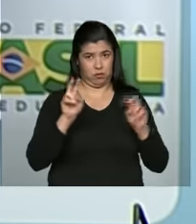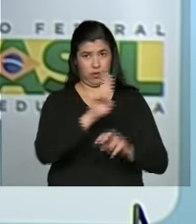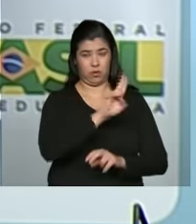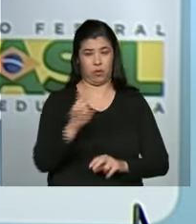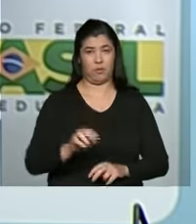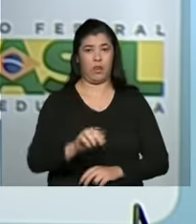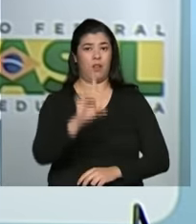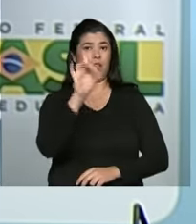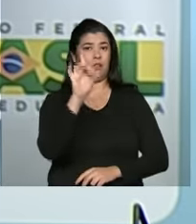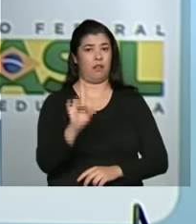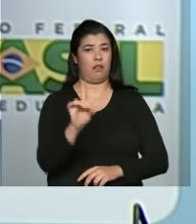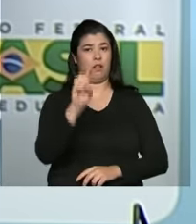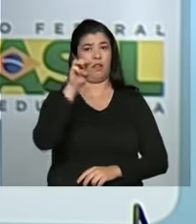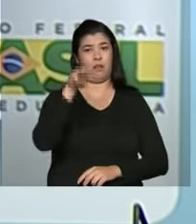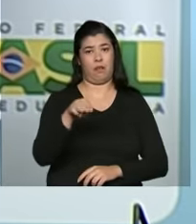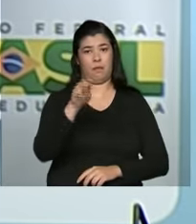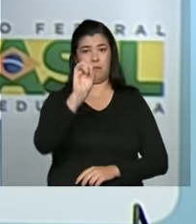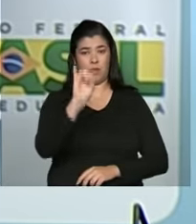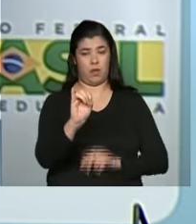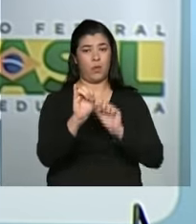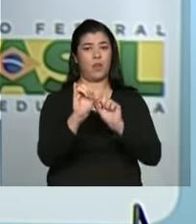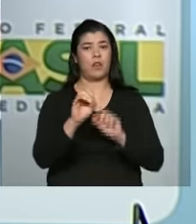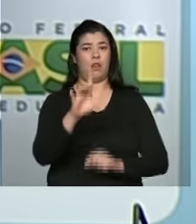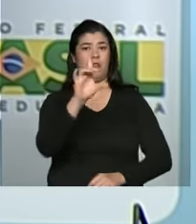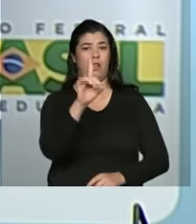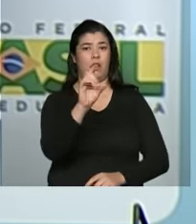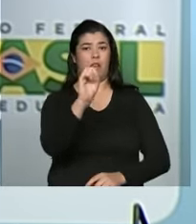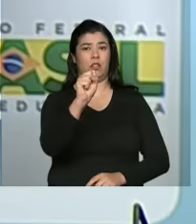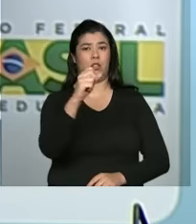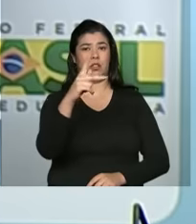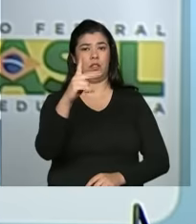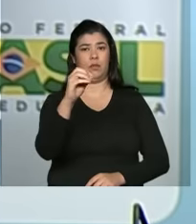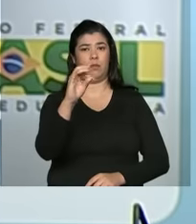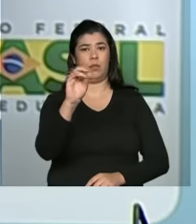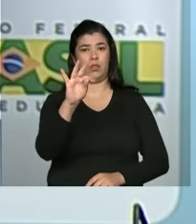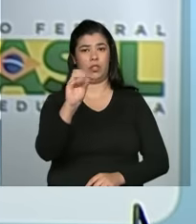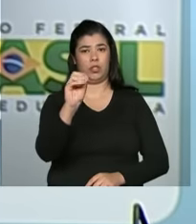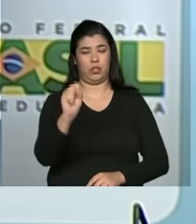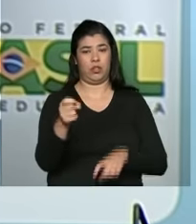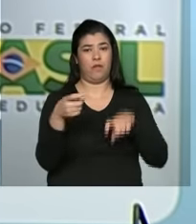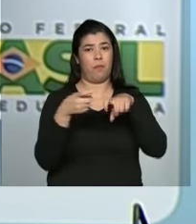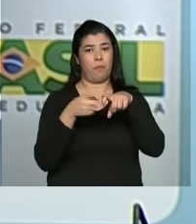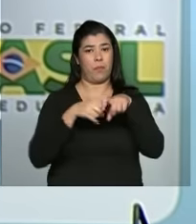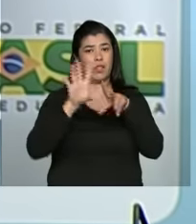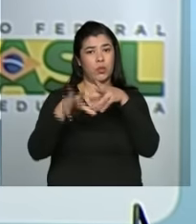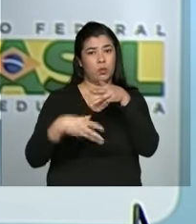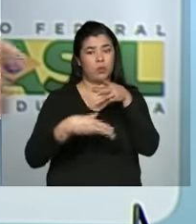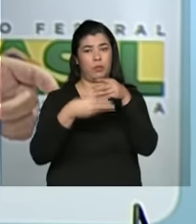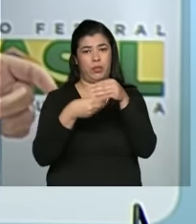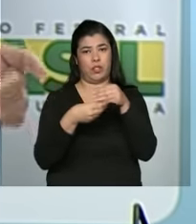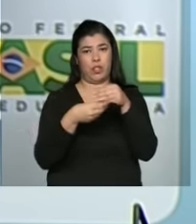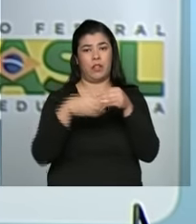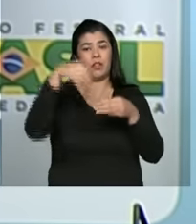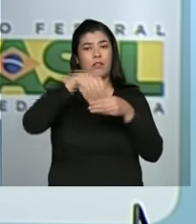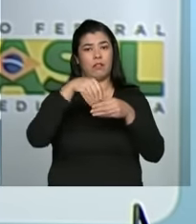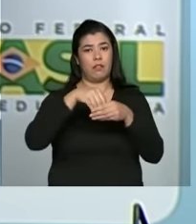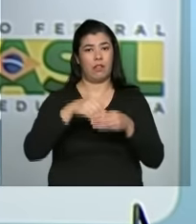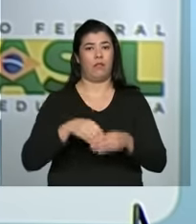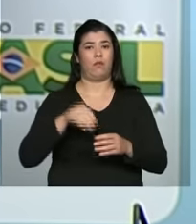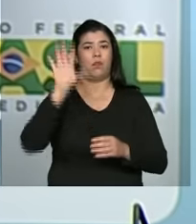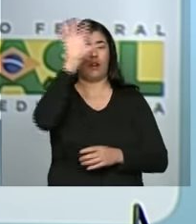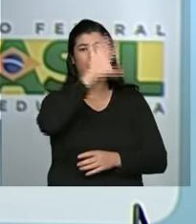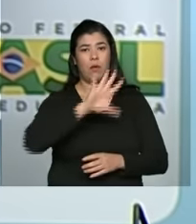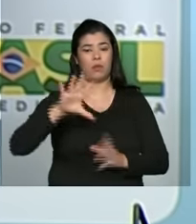dmi dispositivos médicos implantáveis que é A nomenclatura que vem sendo utilizado no âmbito da Organização Mundial de